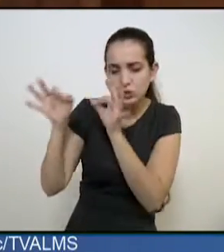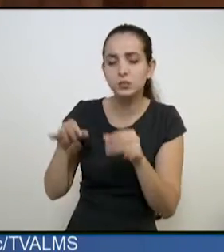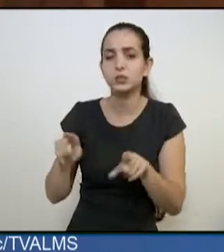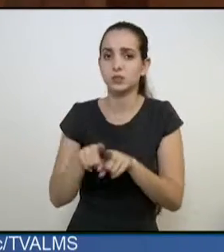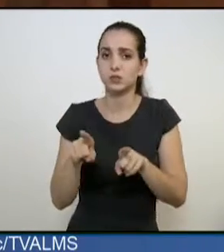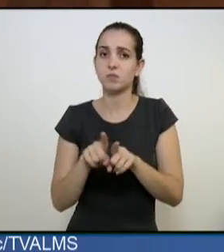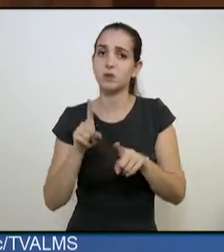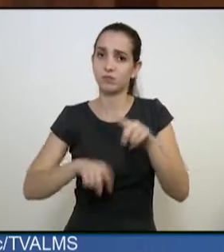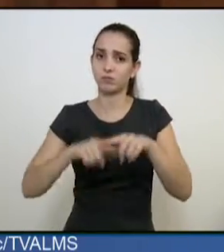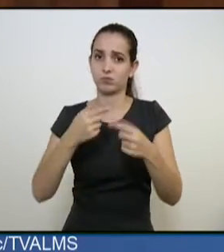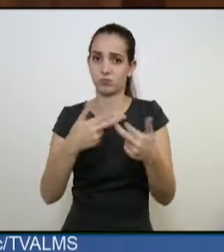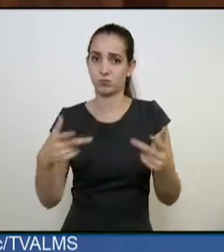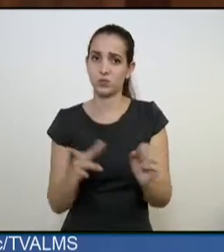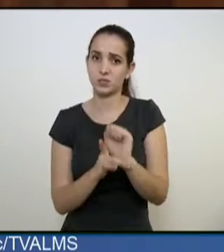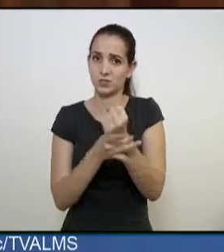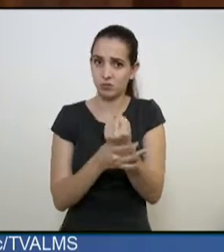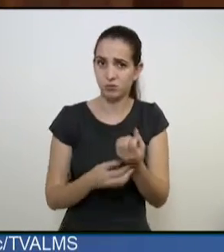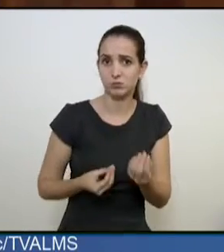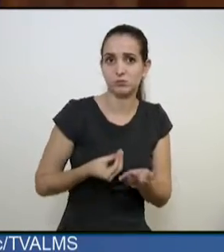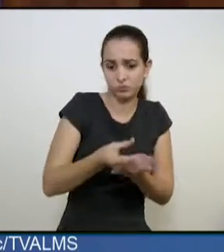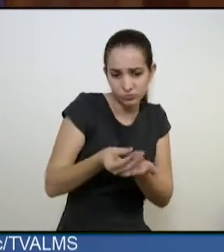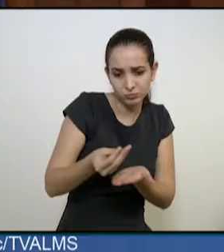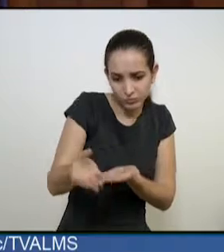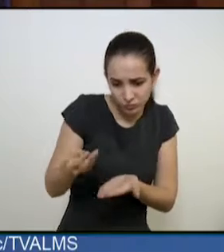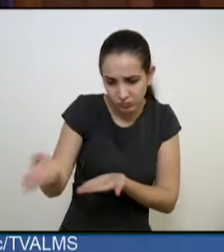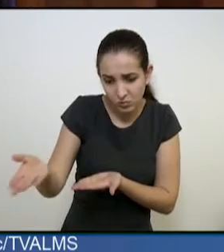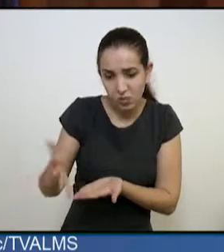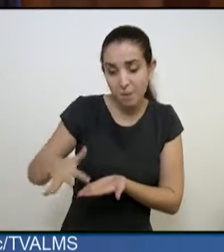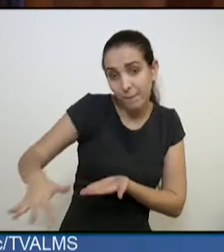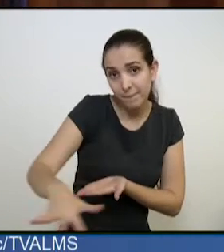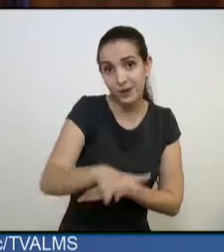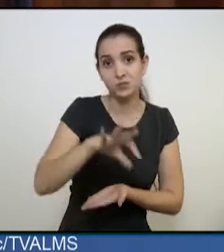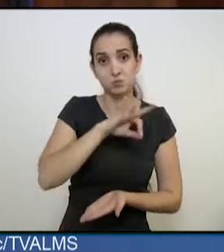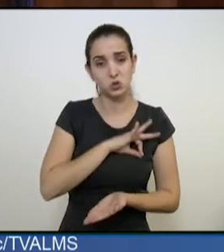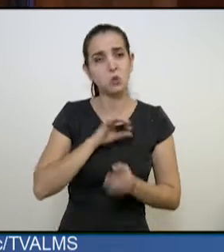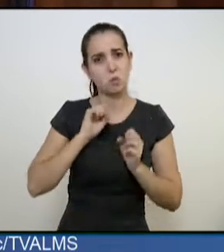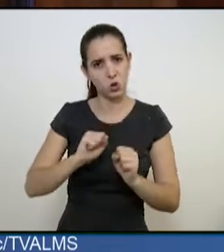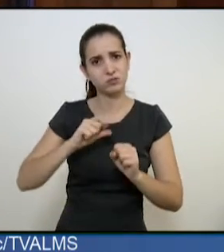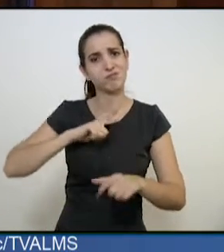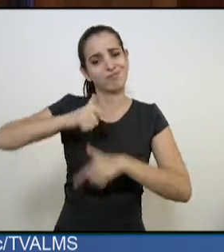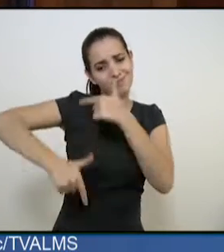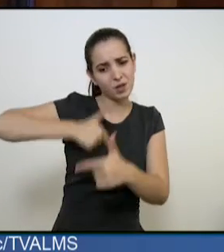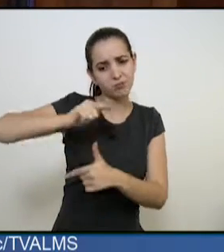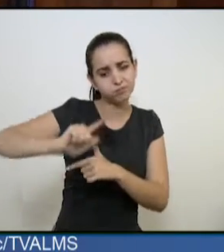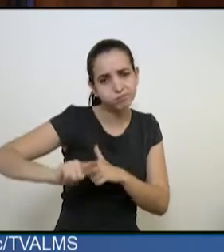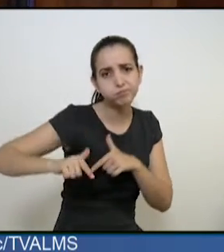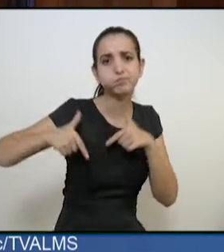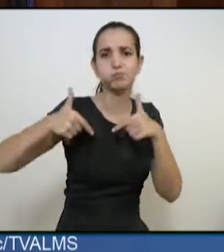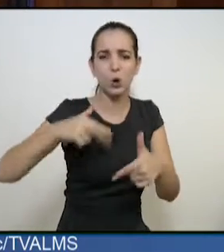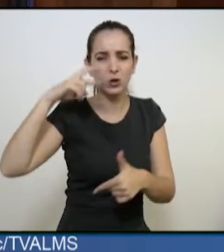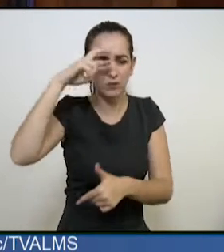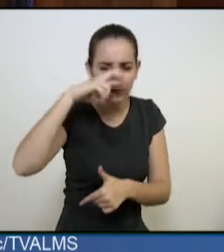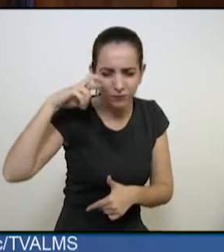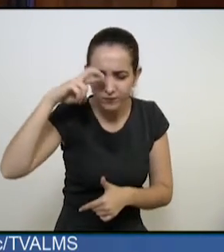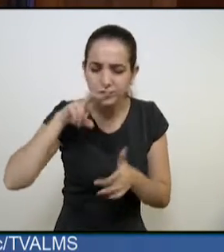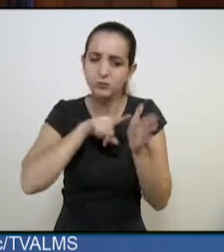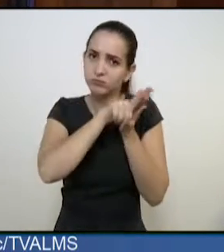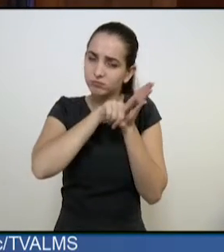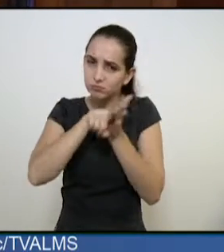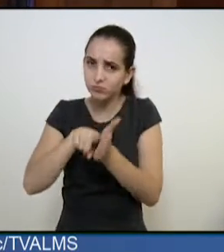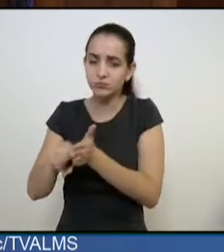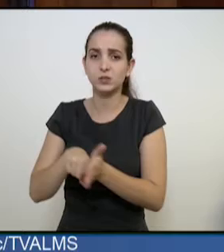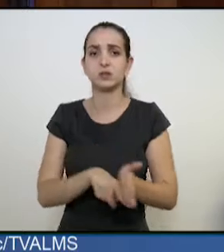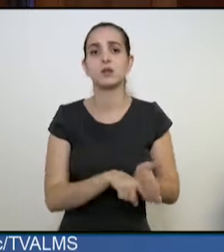de segurança, para que a nossa polícia possa desenvolver ações de investigação e também